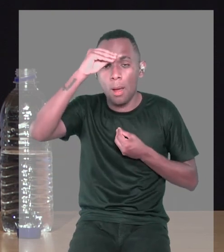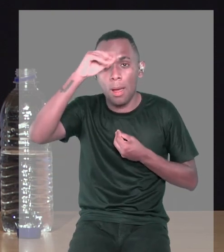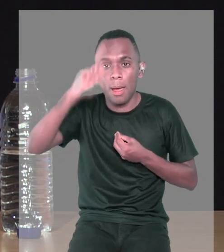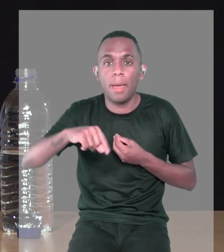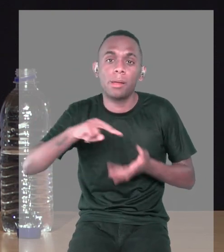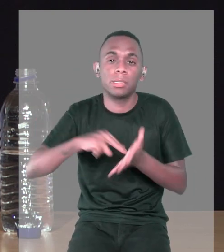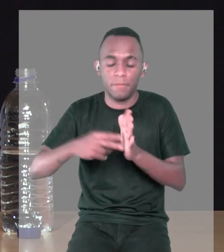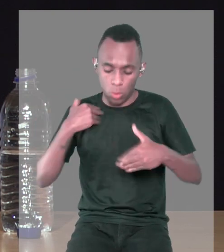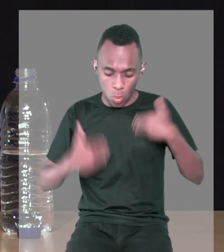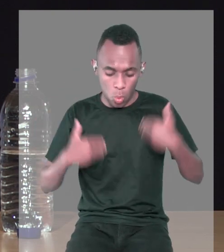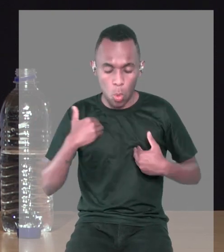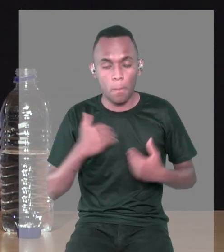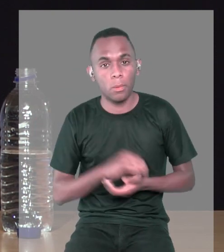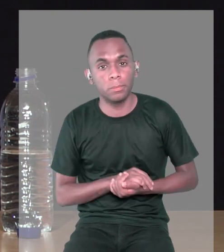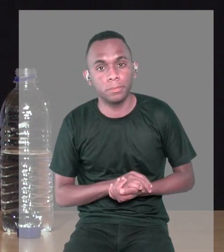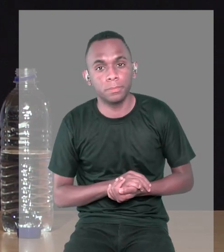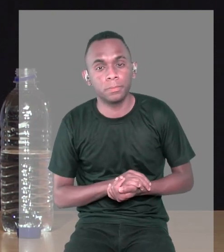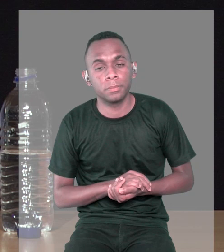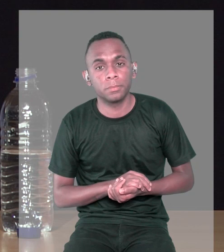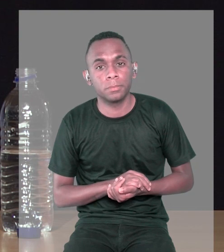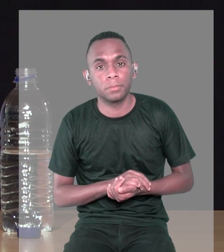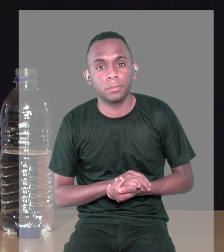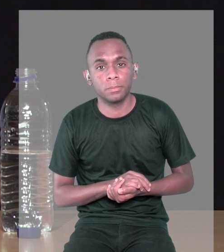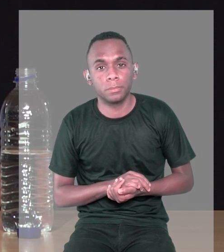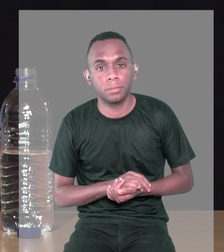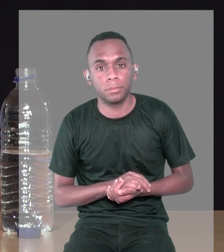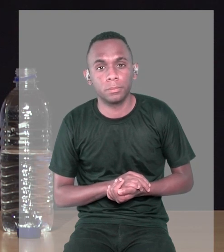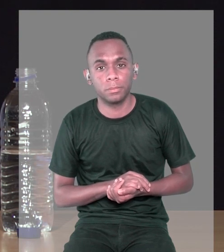alma é o corpo.